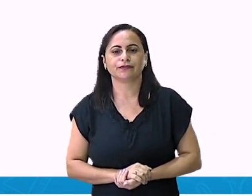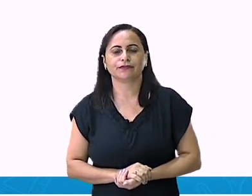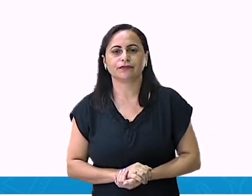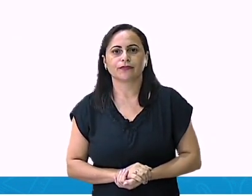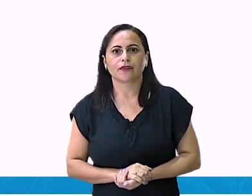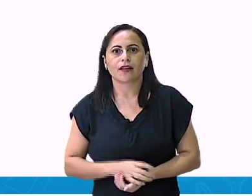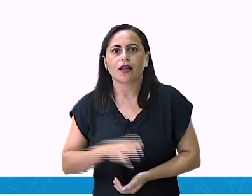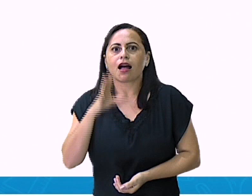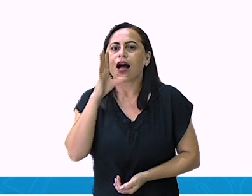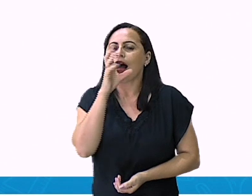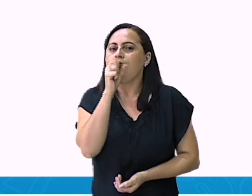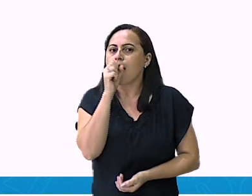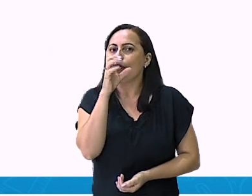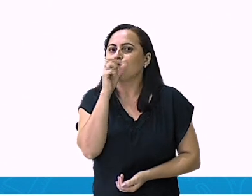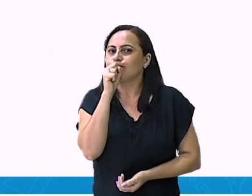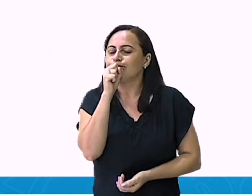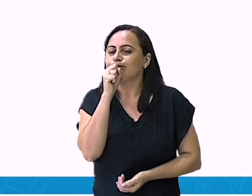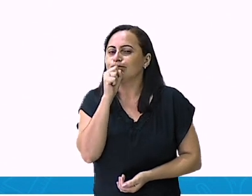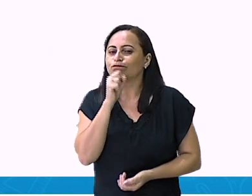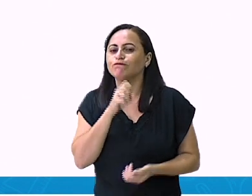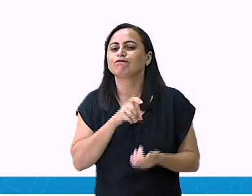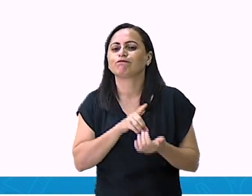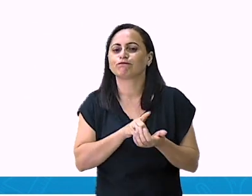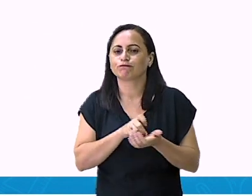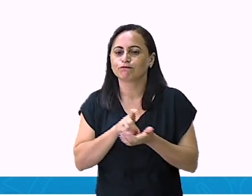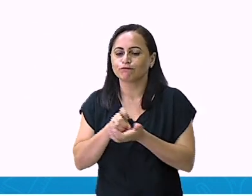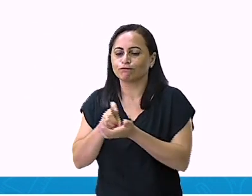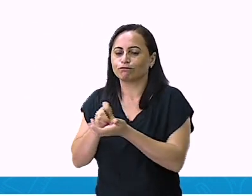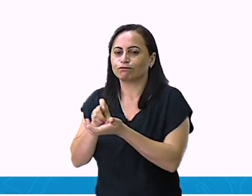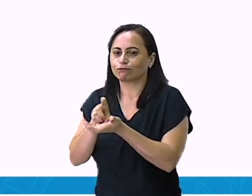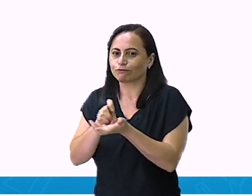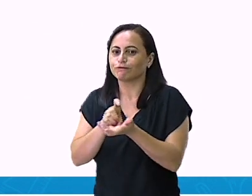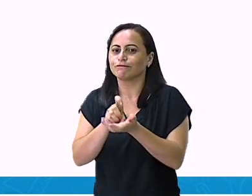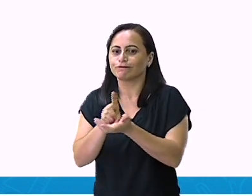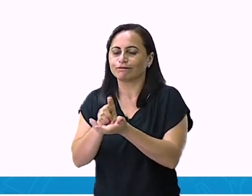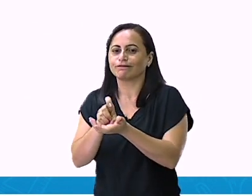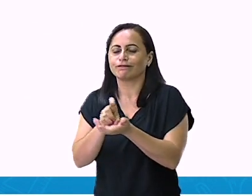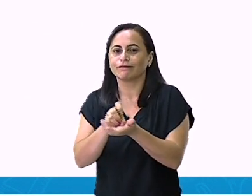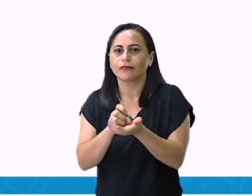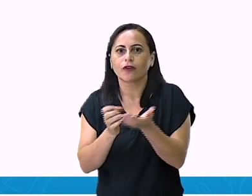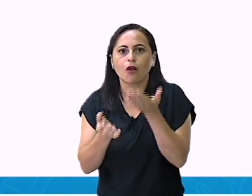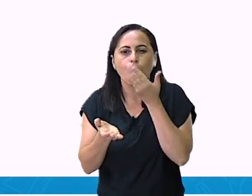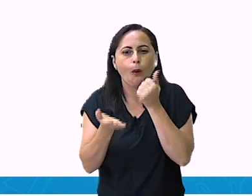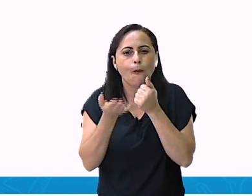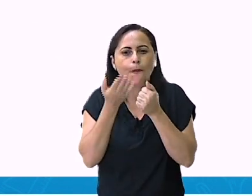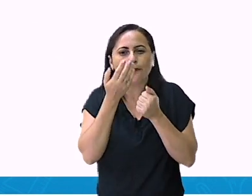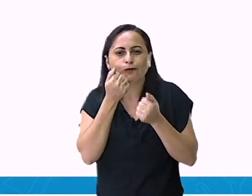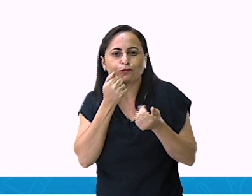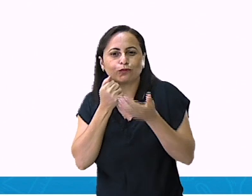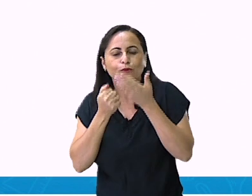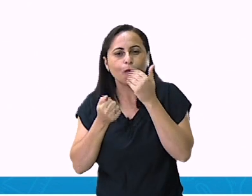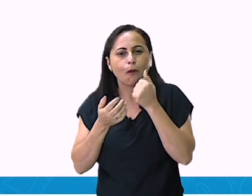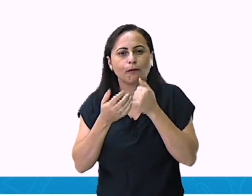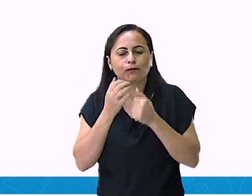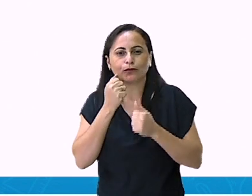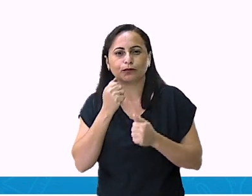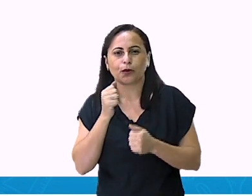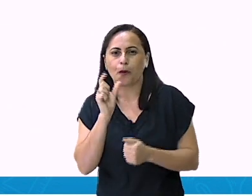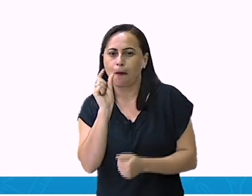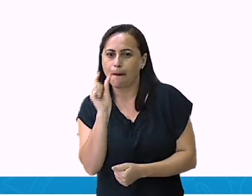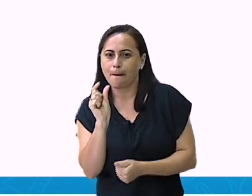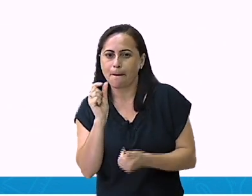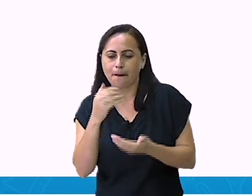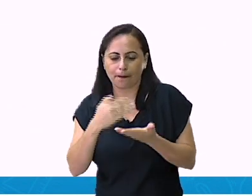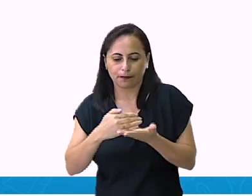No sábado, crianças, a lagarta comeu uma fatia